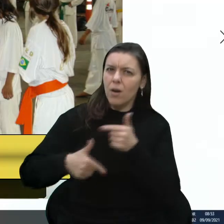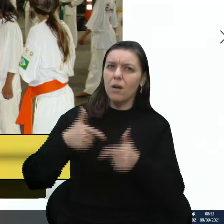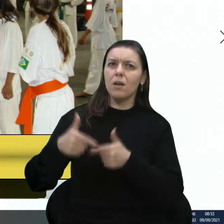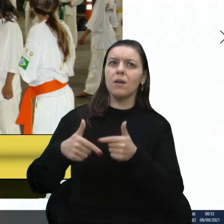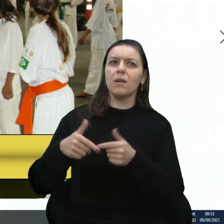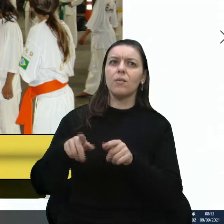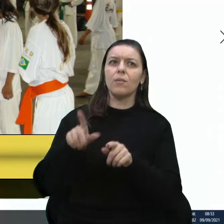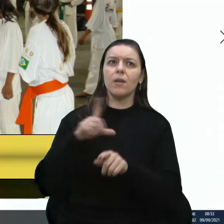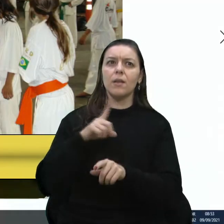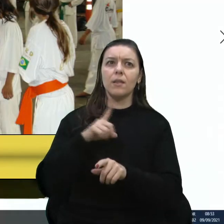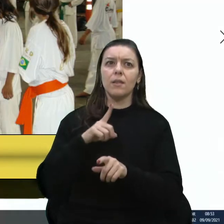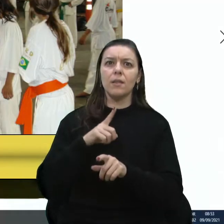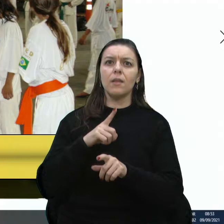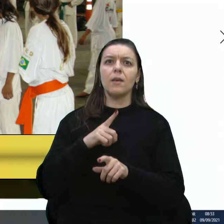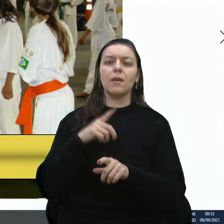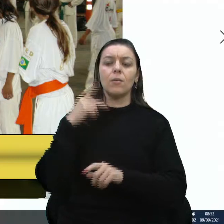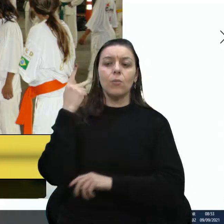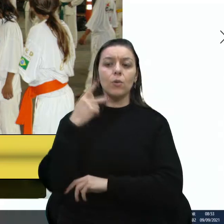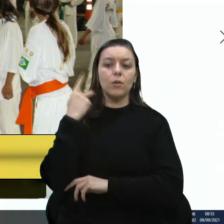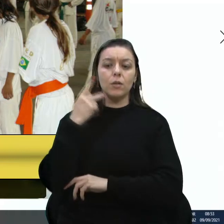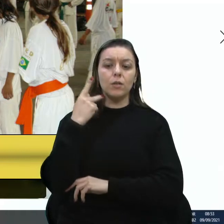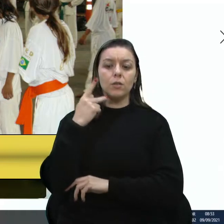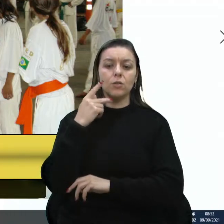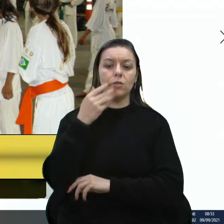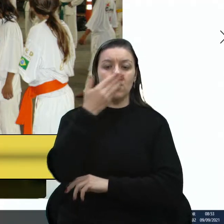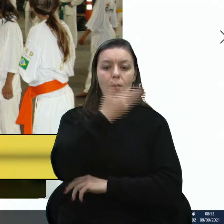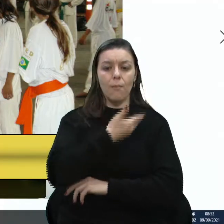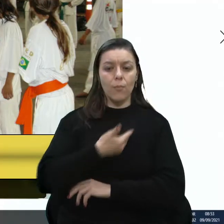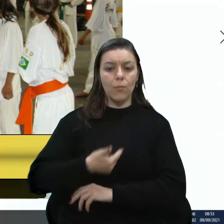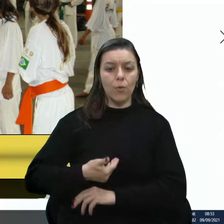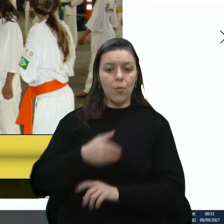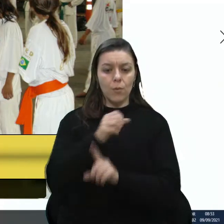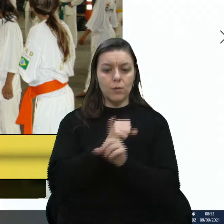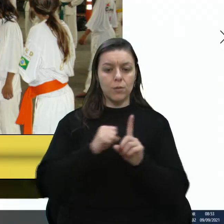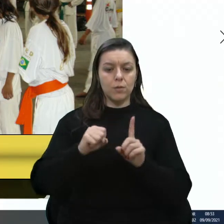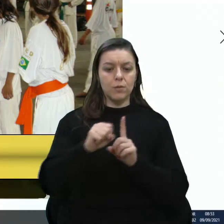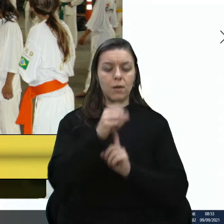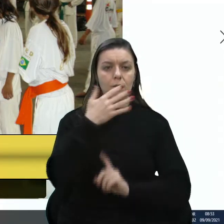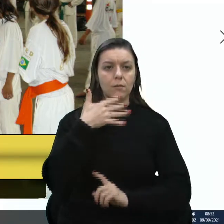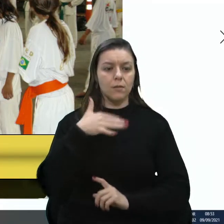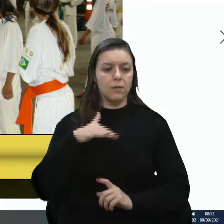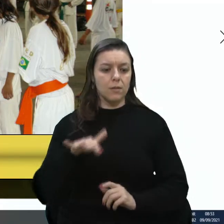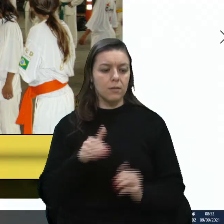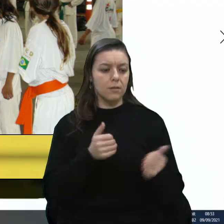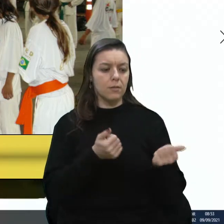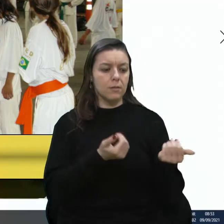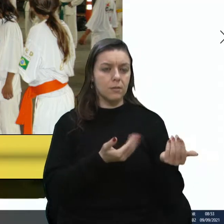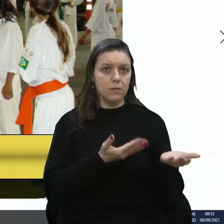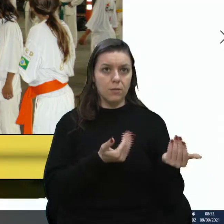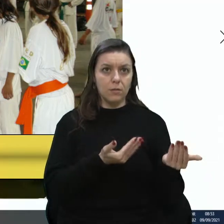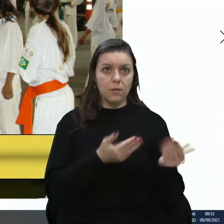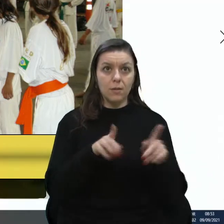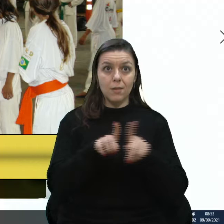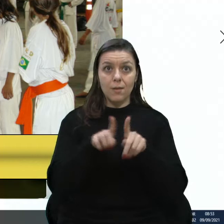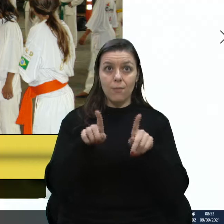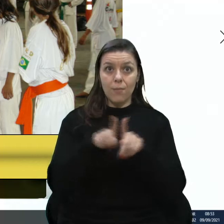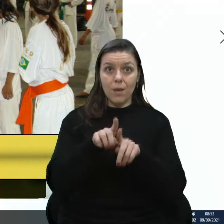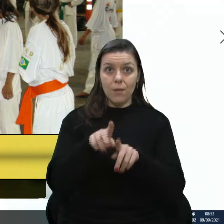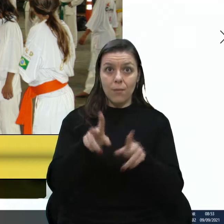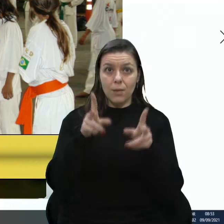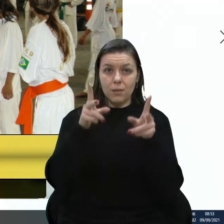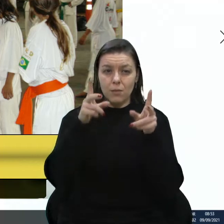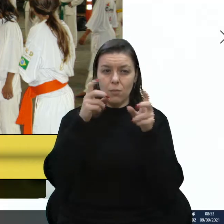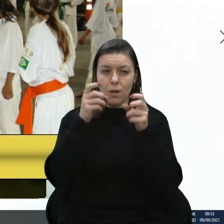política pública social de desenvolvimento das nossas crianças e adolescentes. É preciso olhar também para a questão da